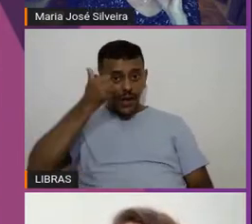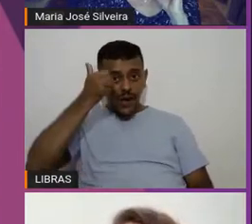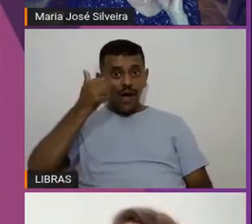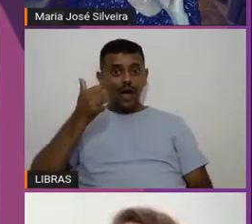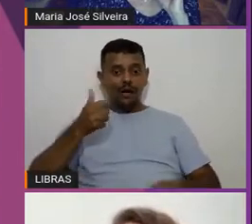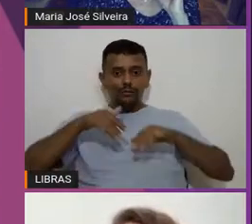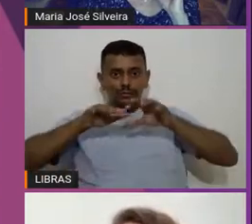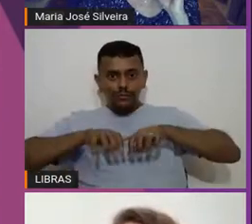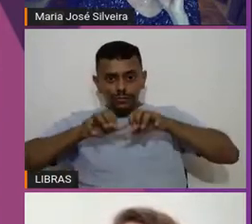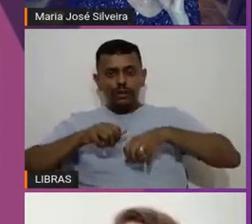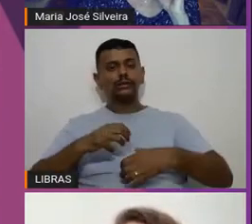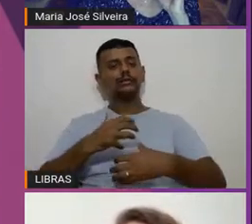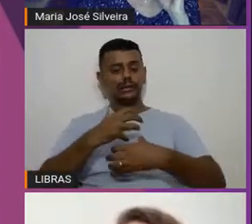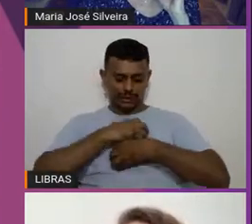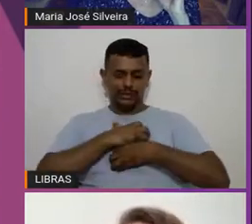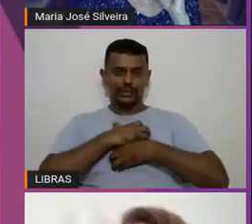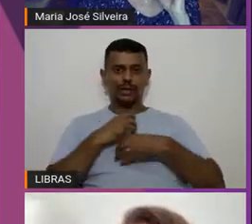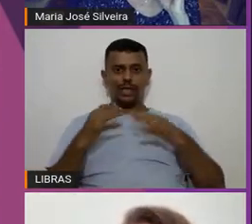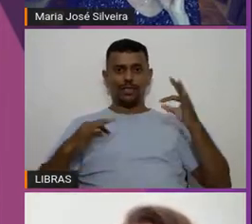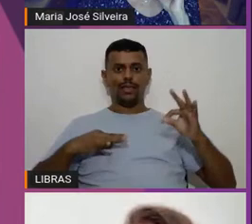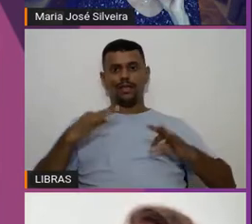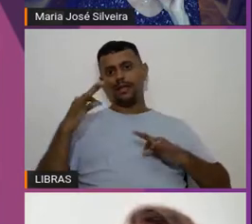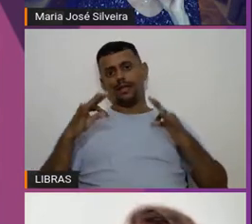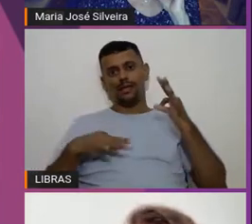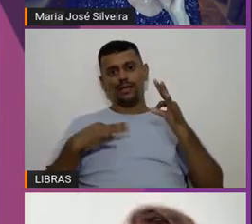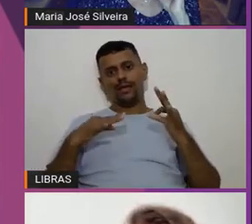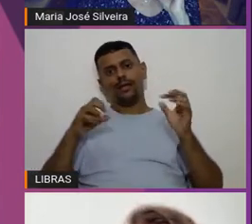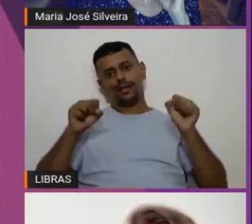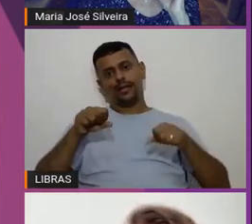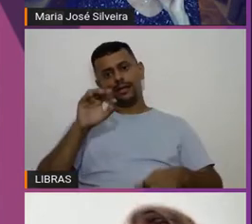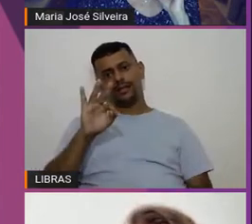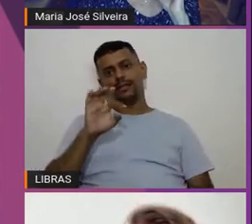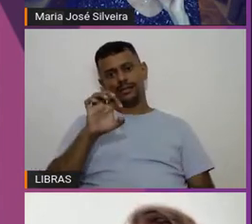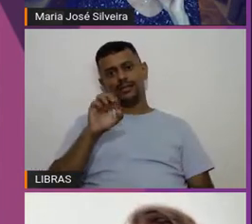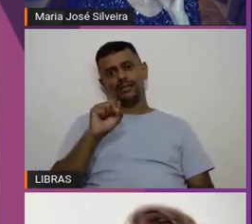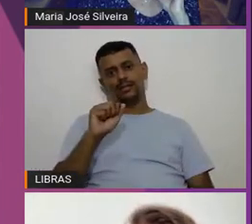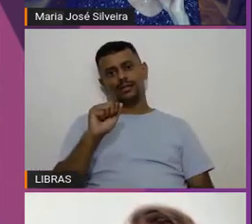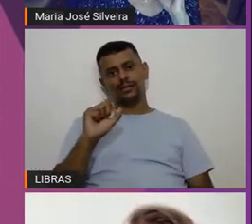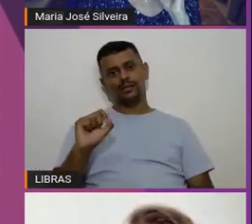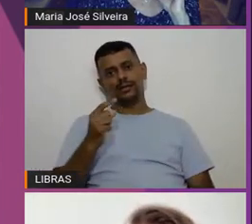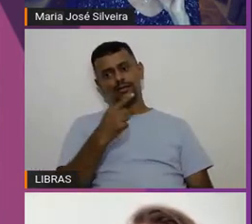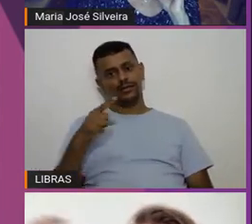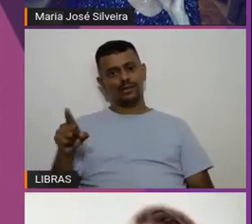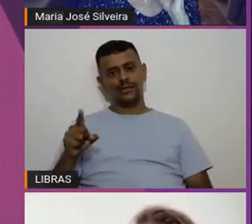tesão coluna uma coisa frequente